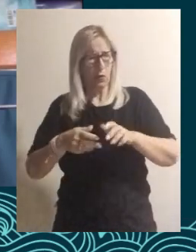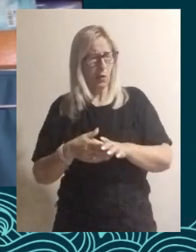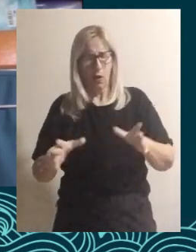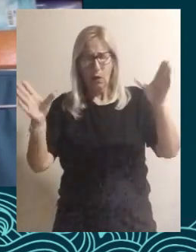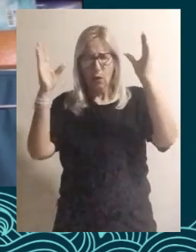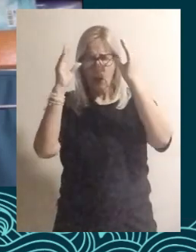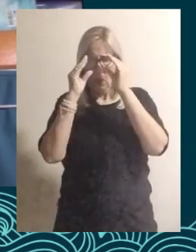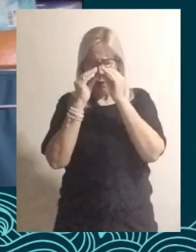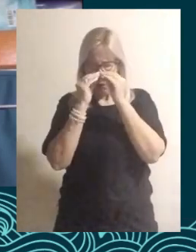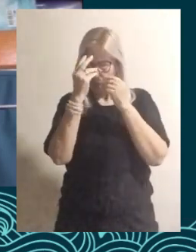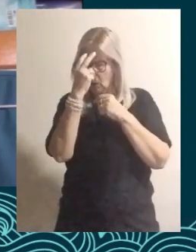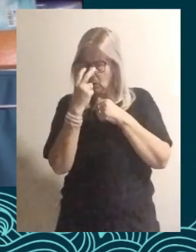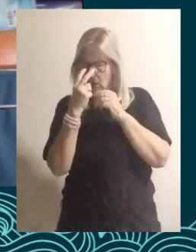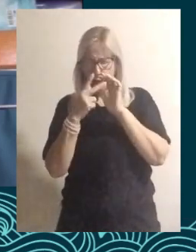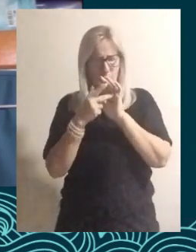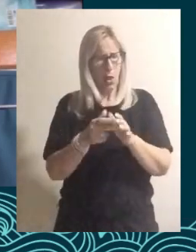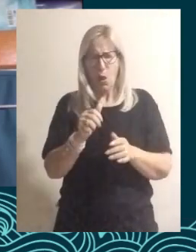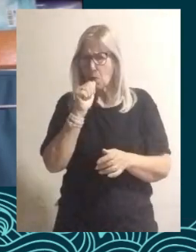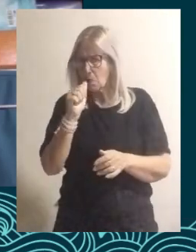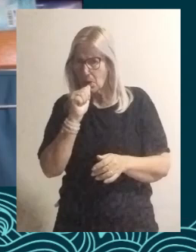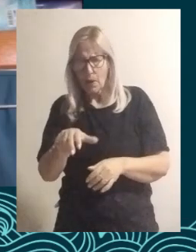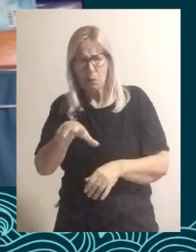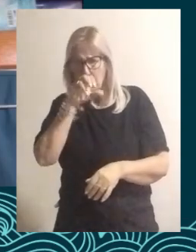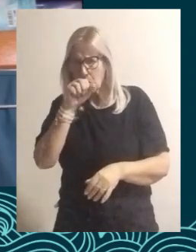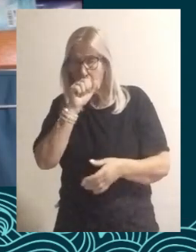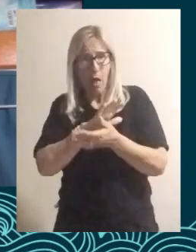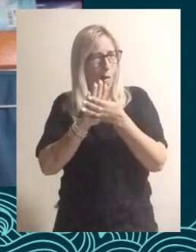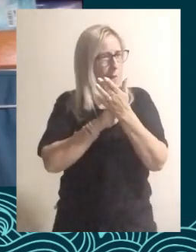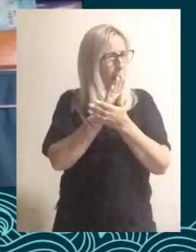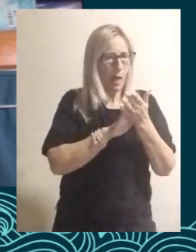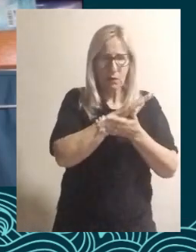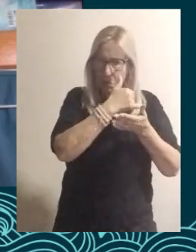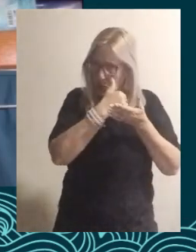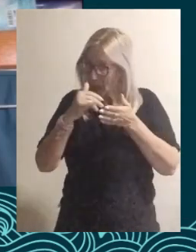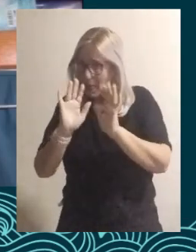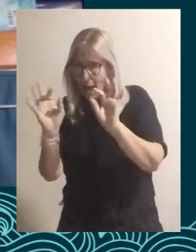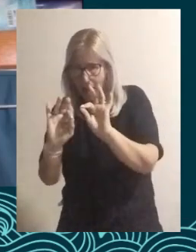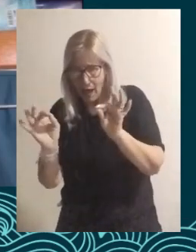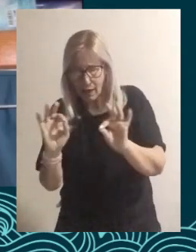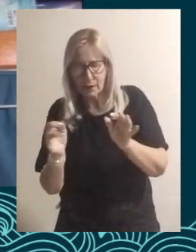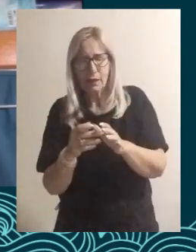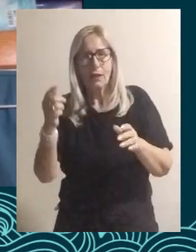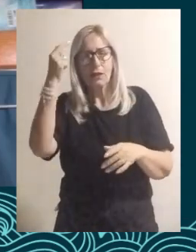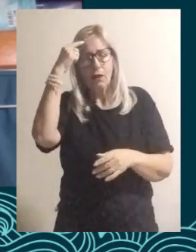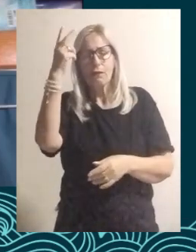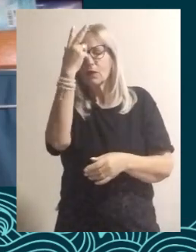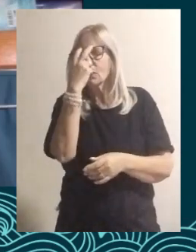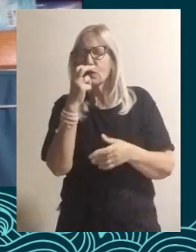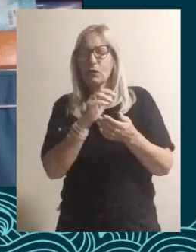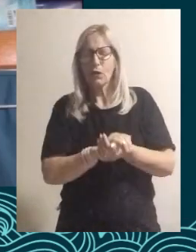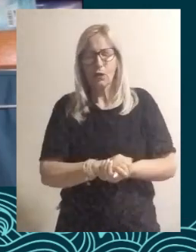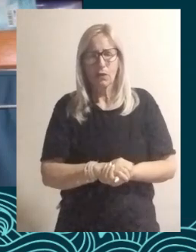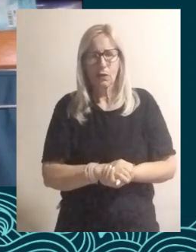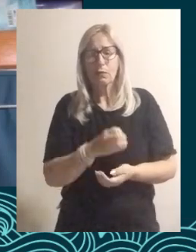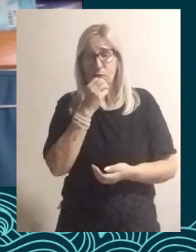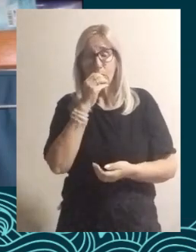E aí ela tocou esse tambor, e aí eu fechei os olhos, não tomei nada, não cheirei nada, não tinha nenhuma droga, eu só